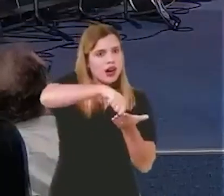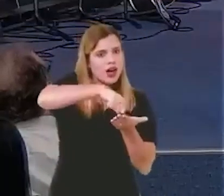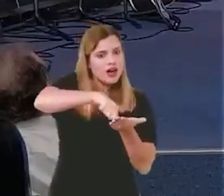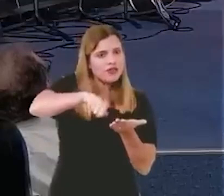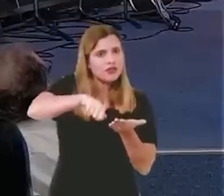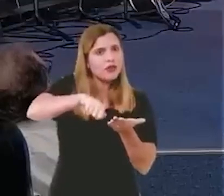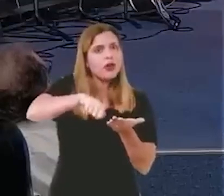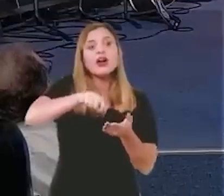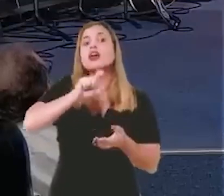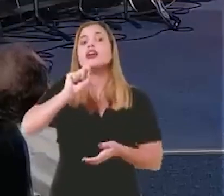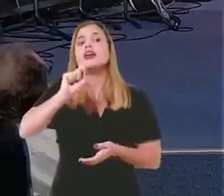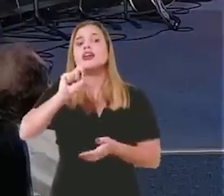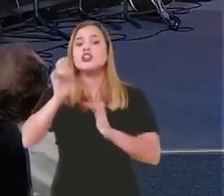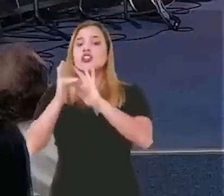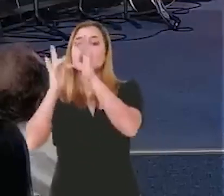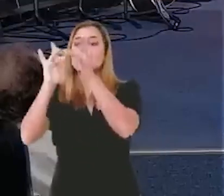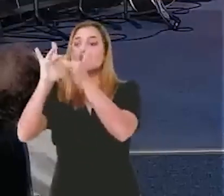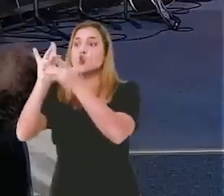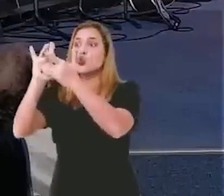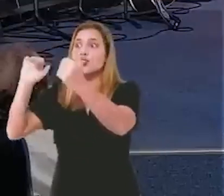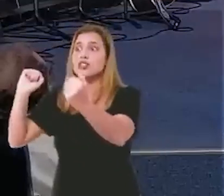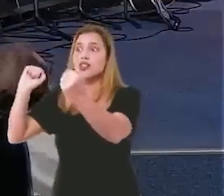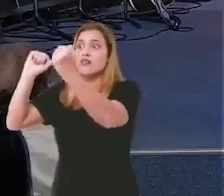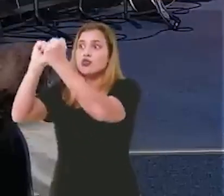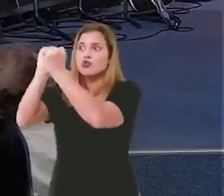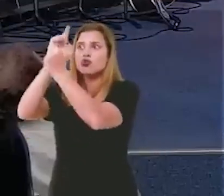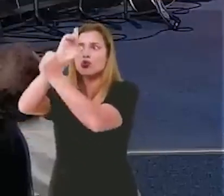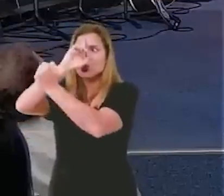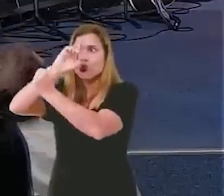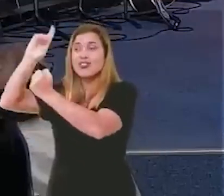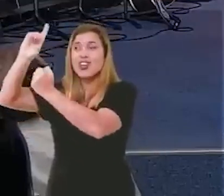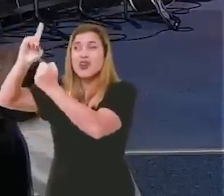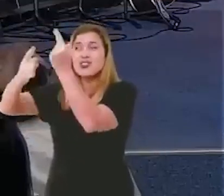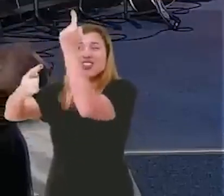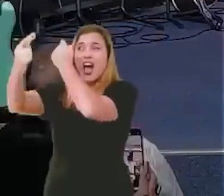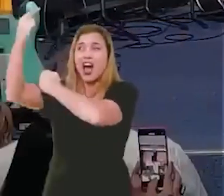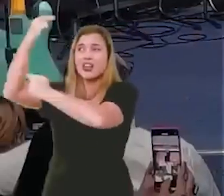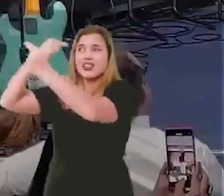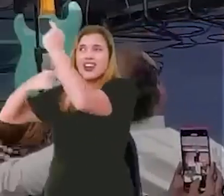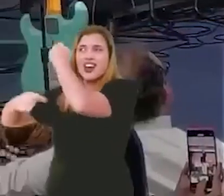estava com Deus no princípio,